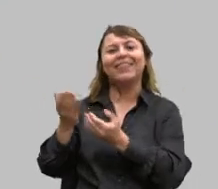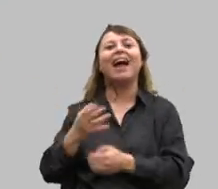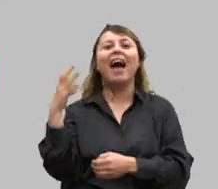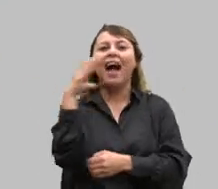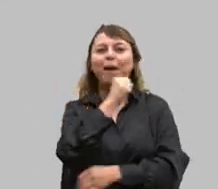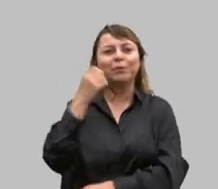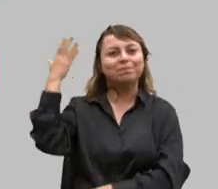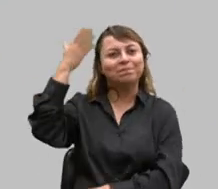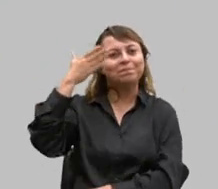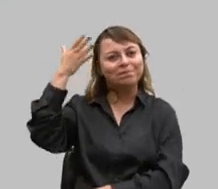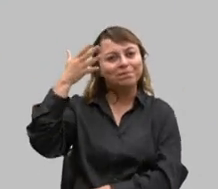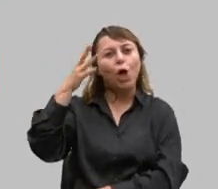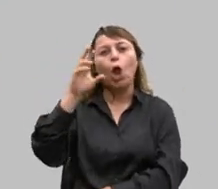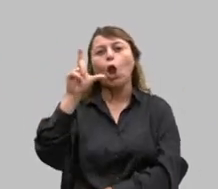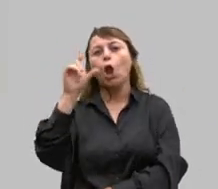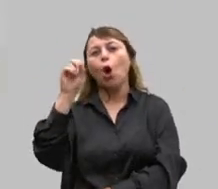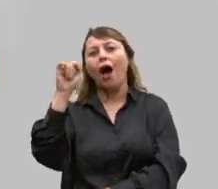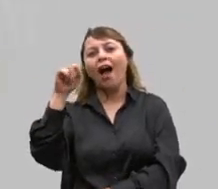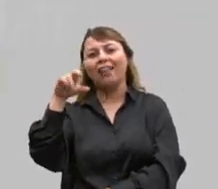Lohana